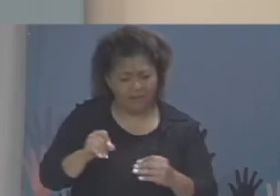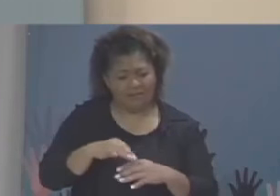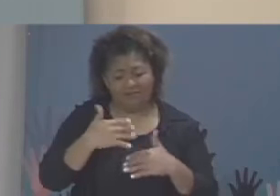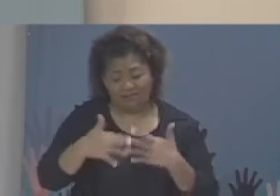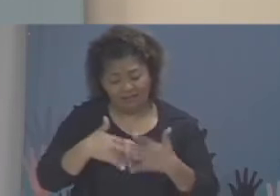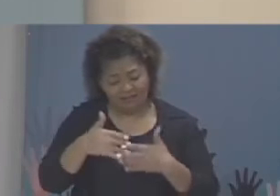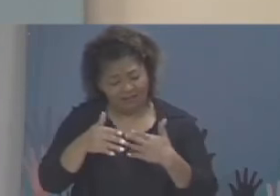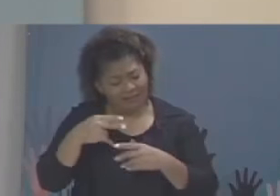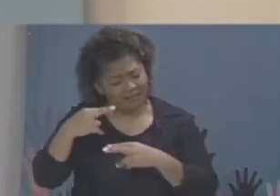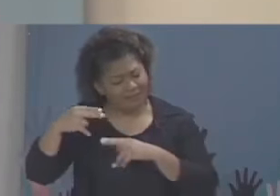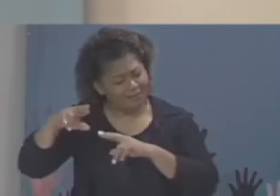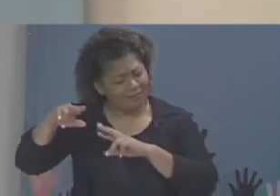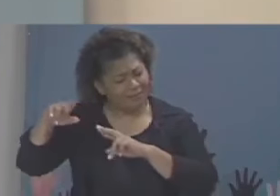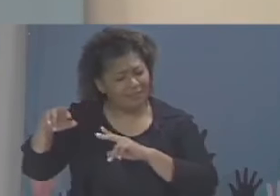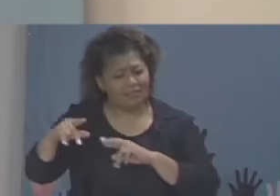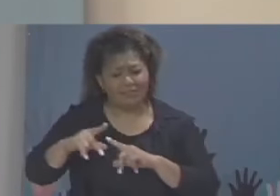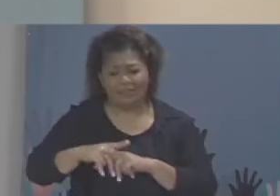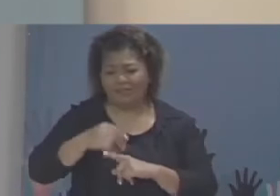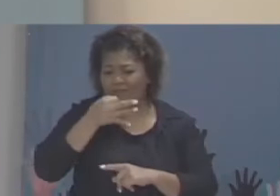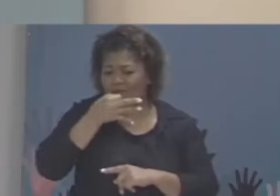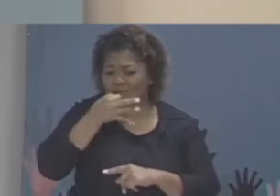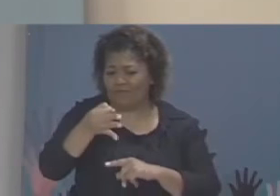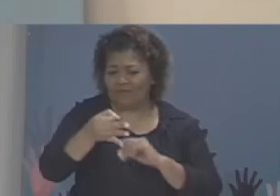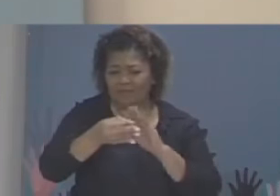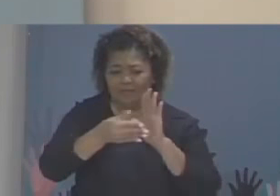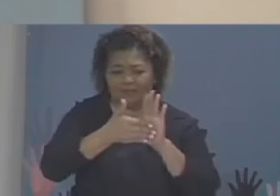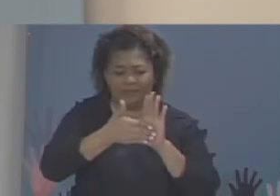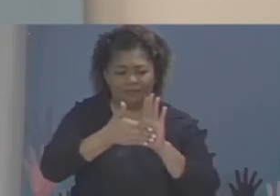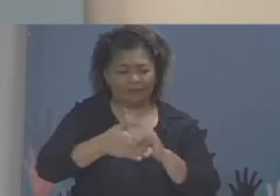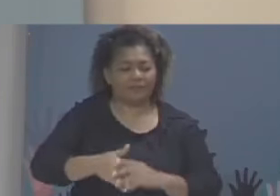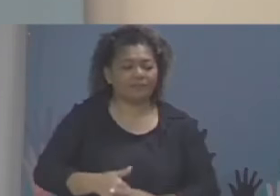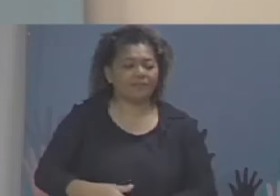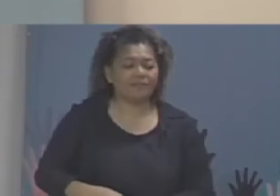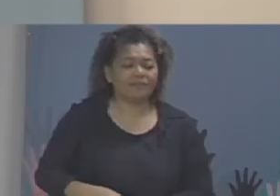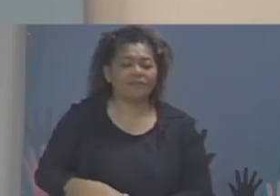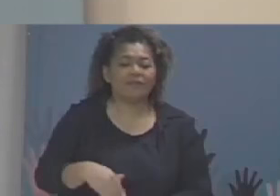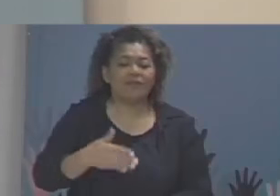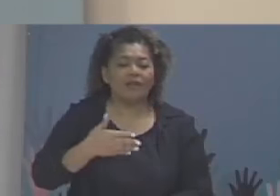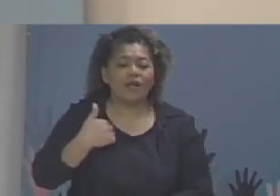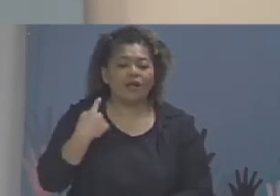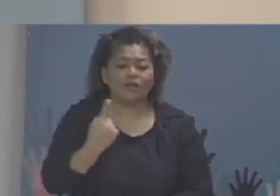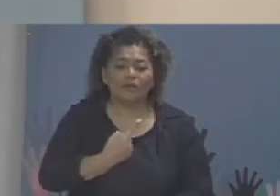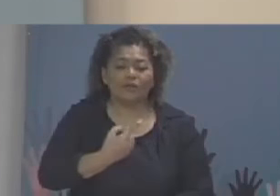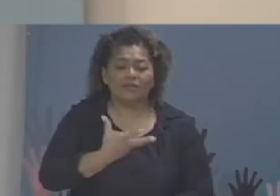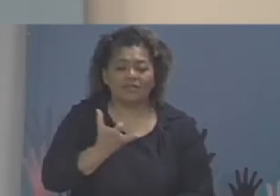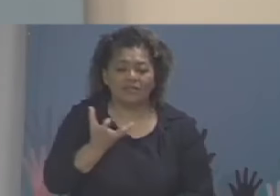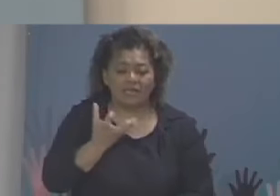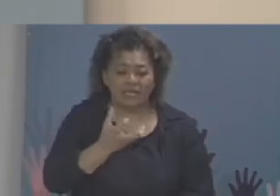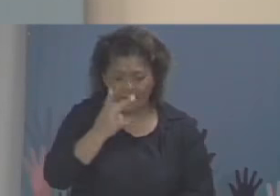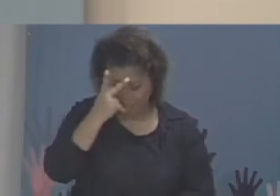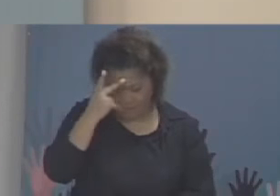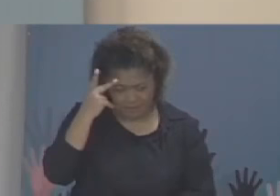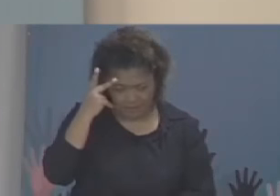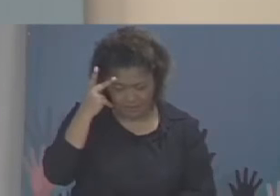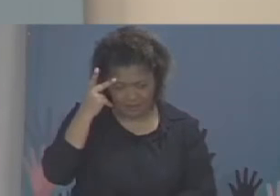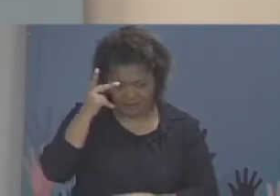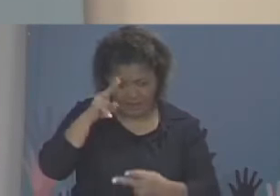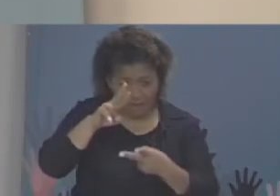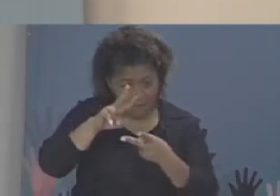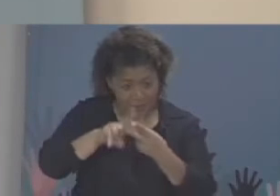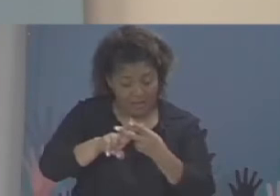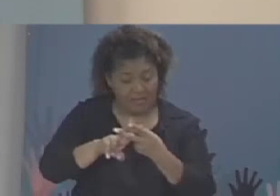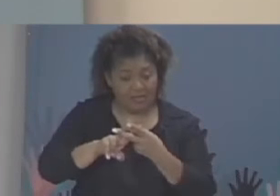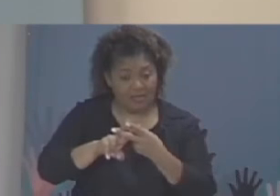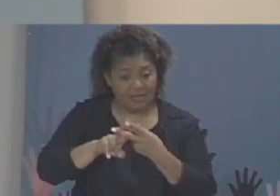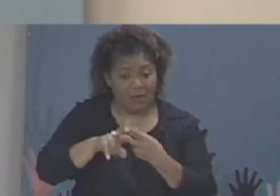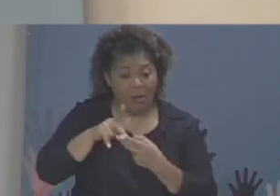você colocar a 1/99, porque nós somos favoráveis a isso. Inclusive, nós queremos punições às pessoas que praticam esse tipo de atividade. Nós